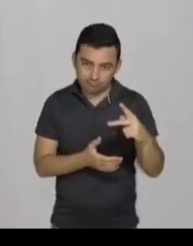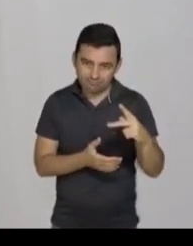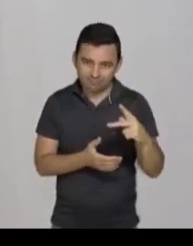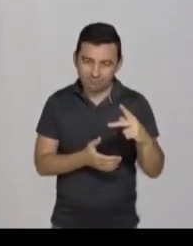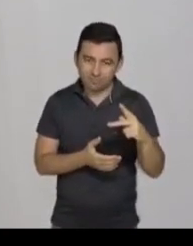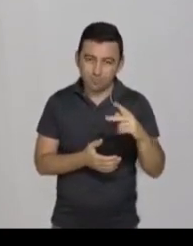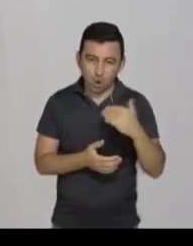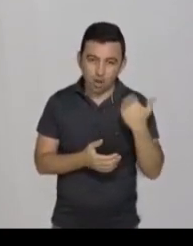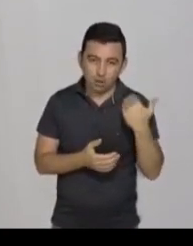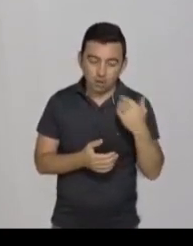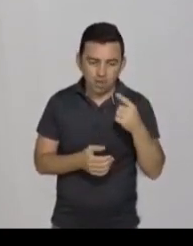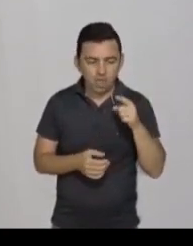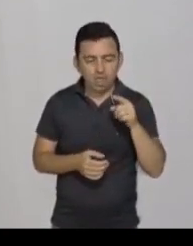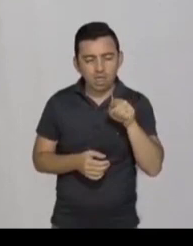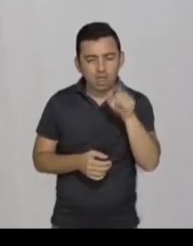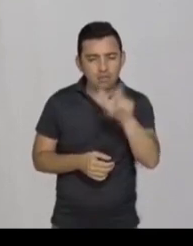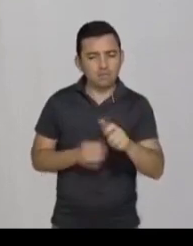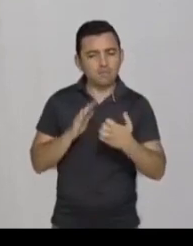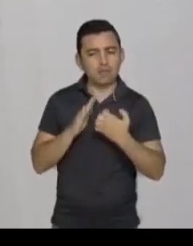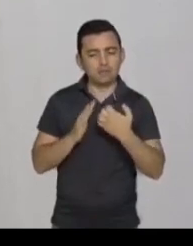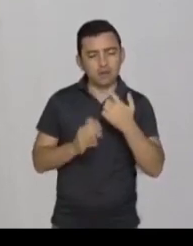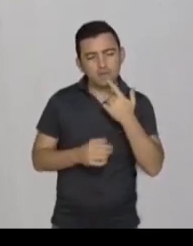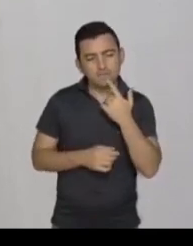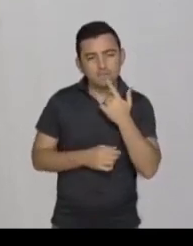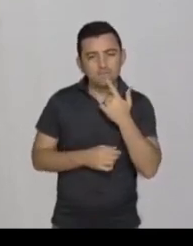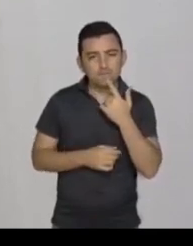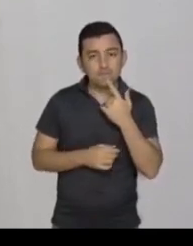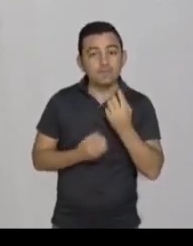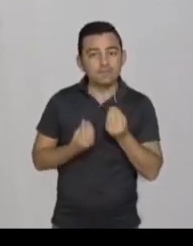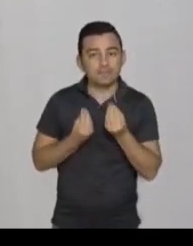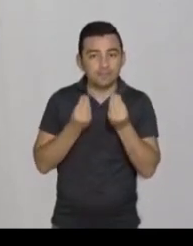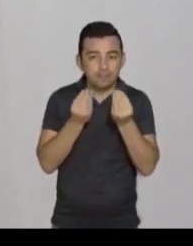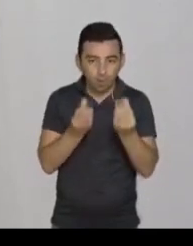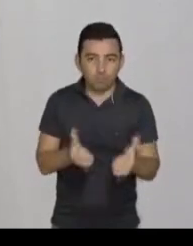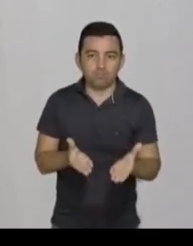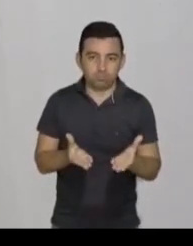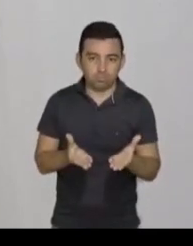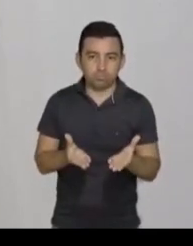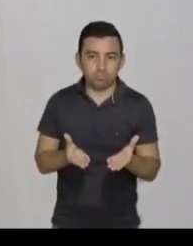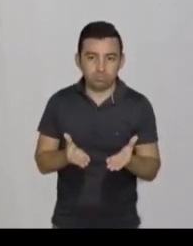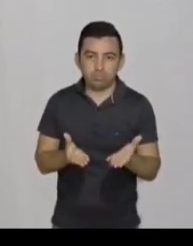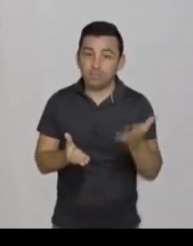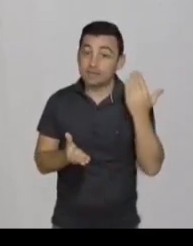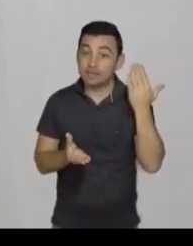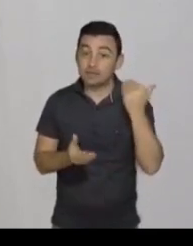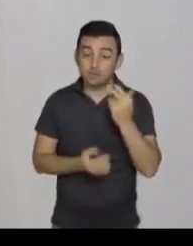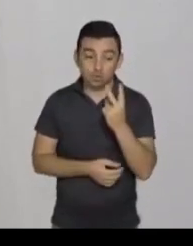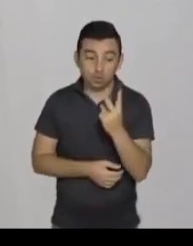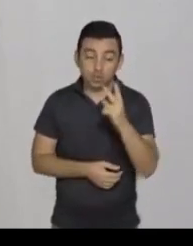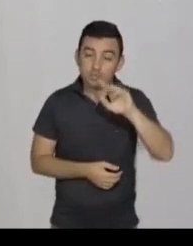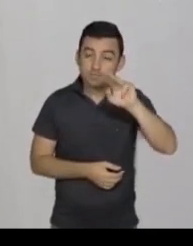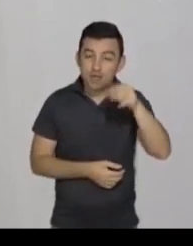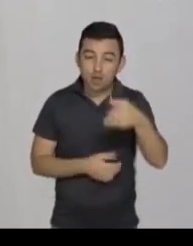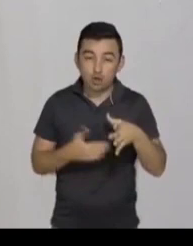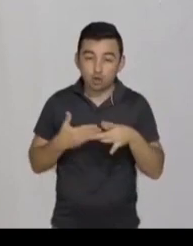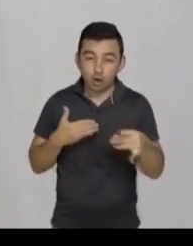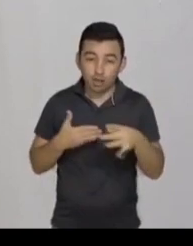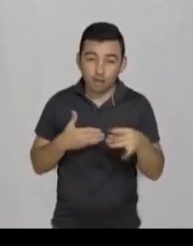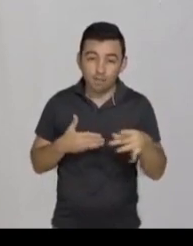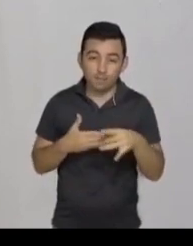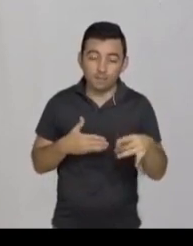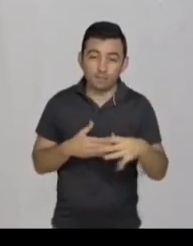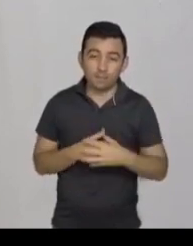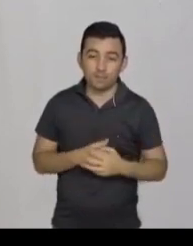comovido com aquilo ele faz uma doação a época de 2 milhões de dólares